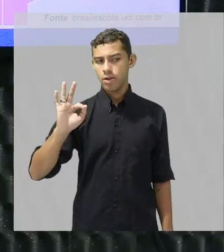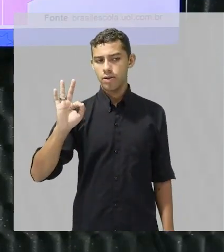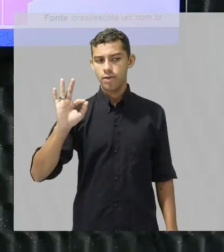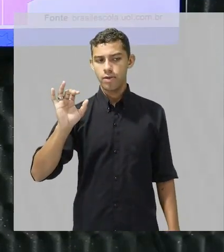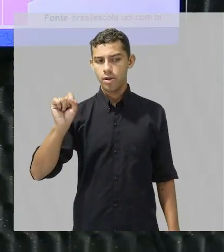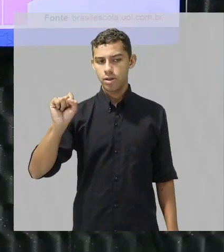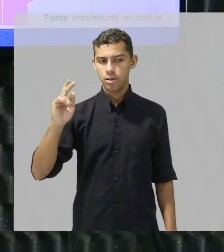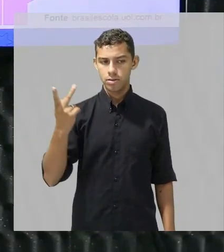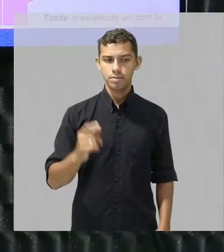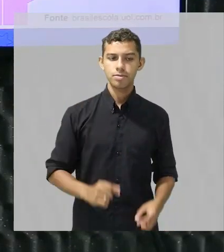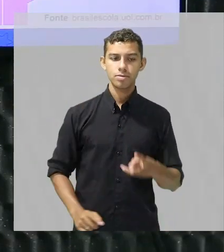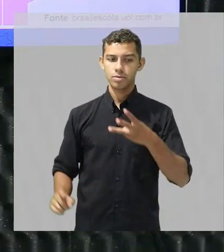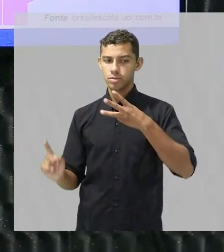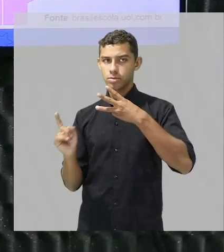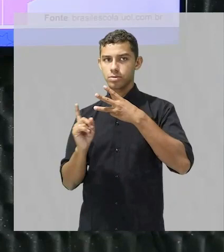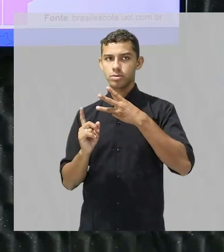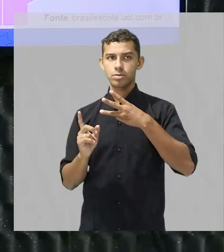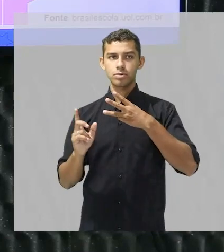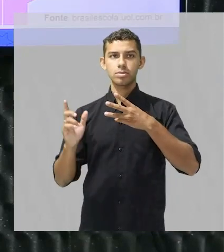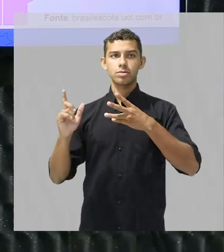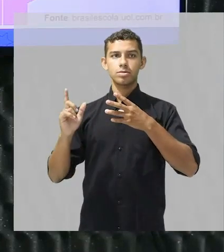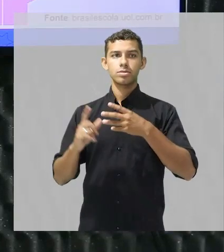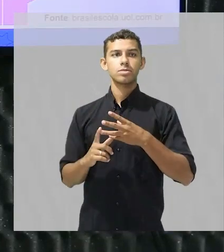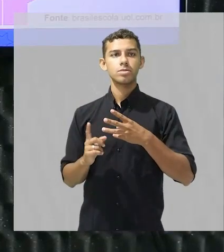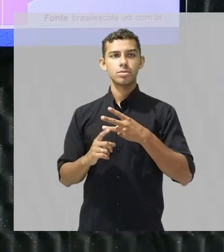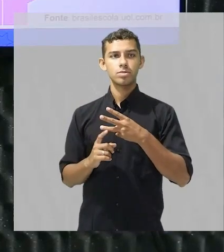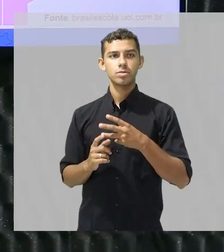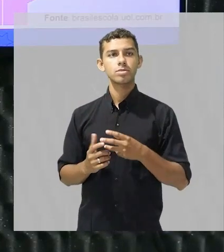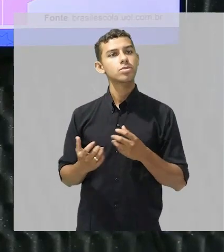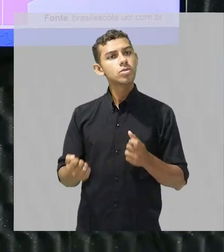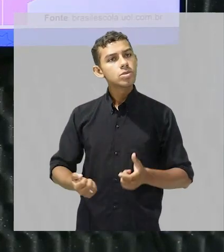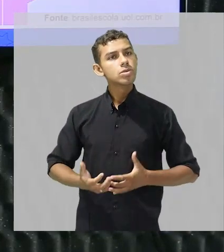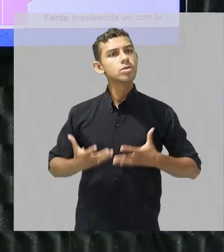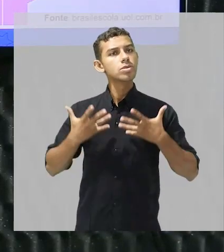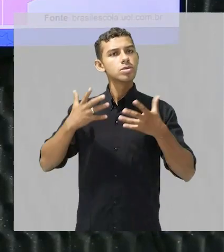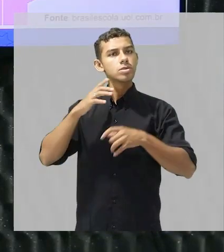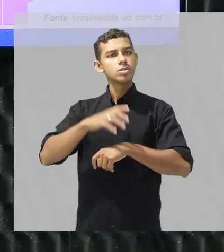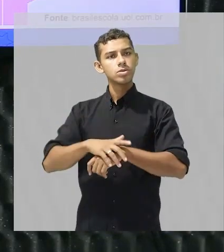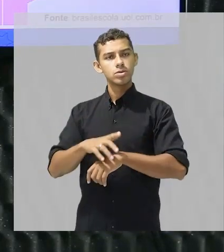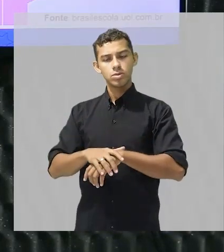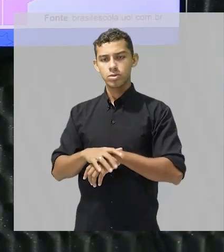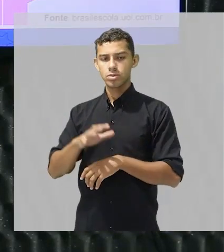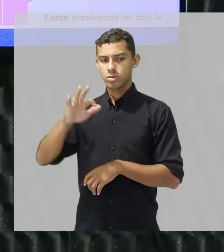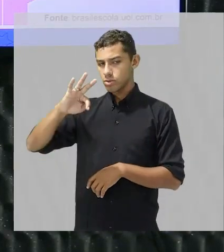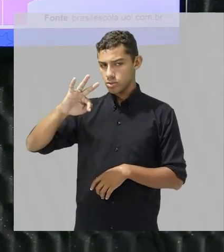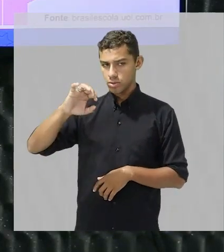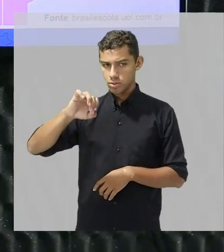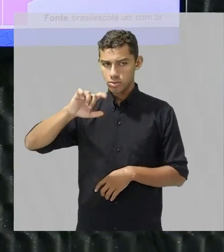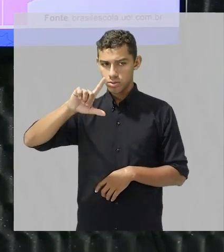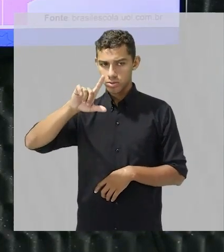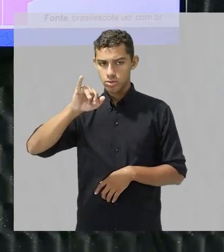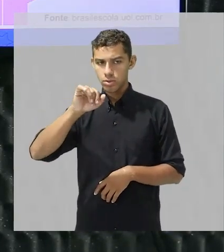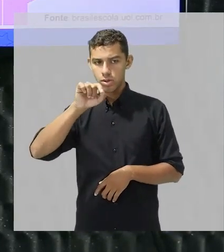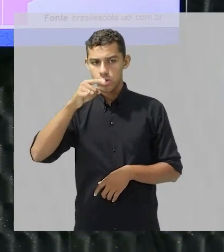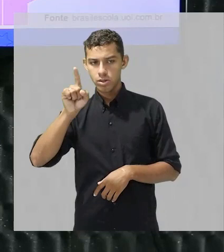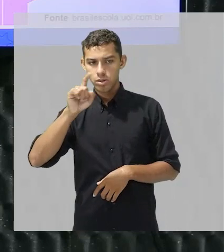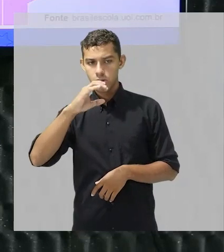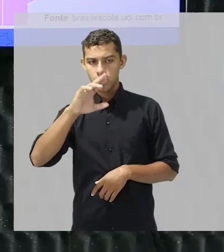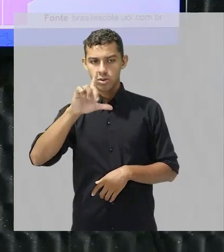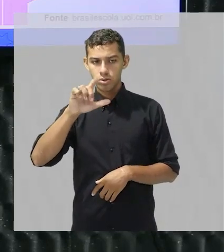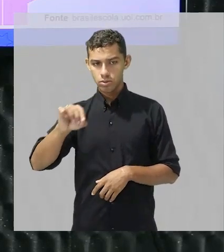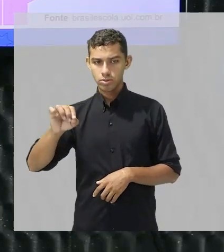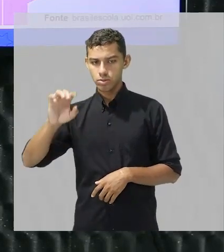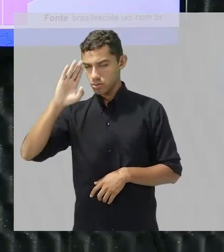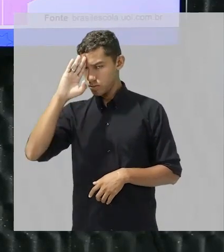temos aqui o hormônio folículo estimulante, que estimula a produção, o amadurecimento do folículo, principalmente nas